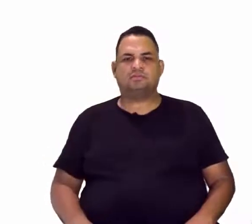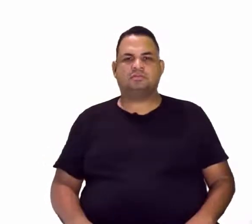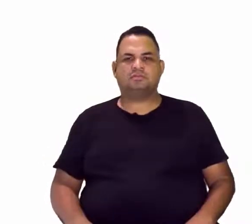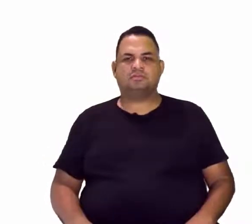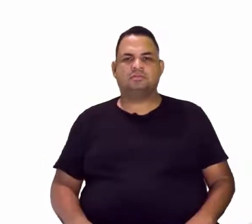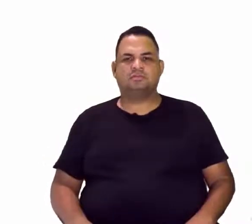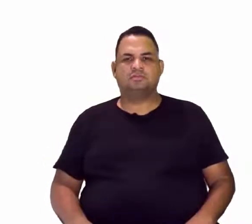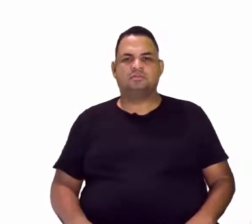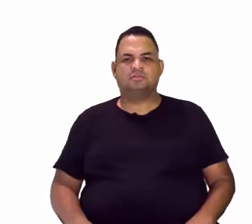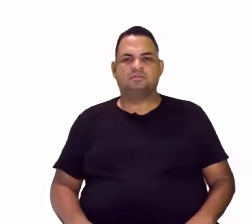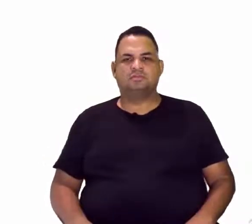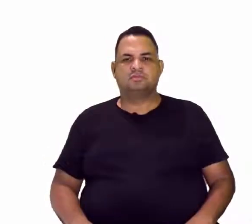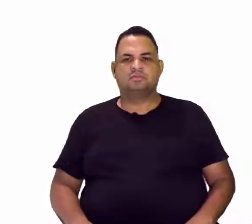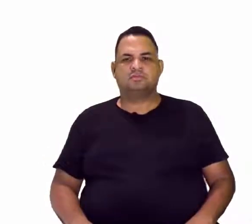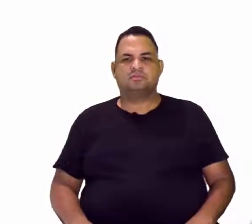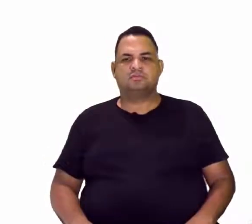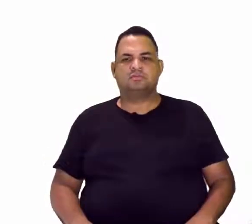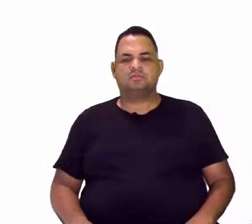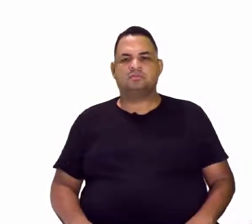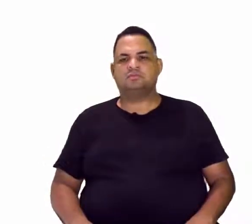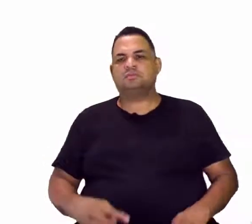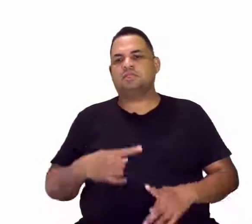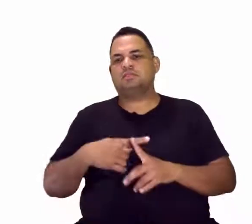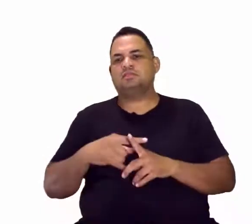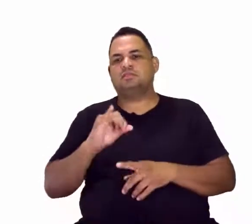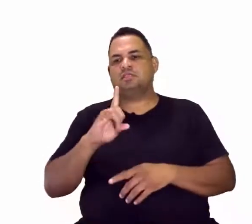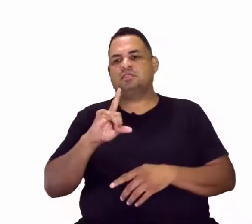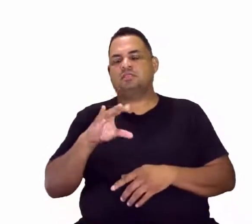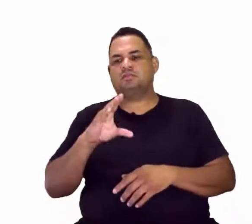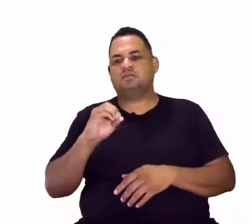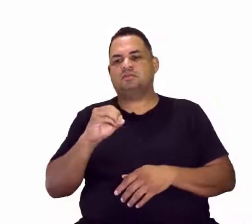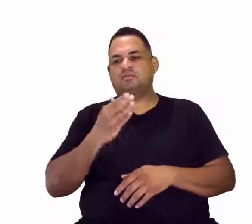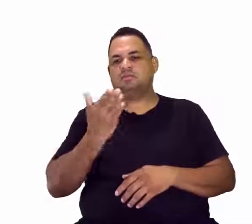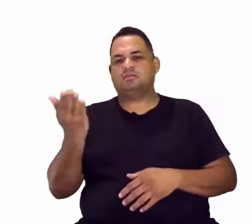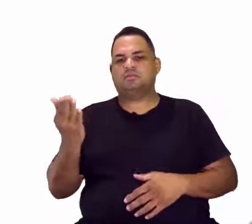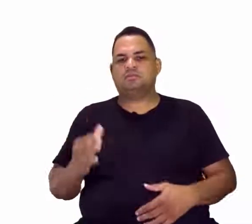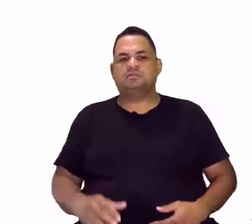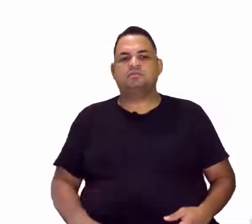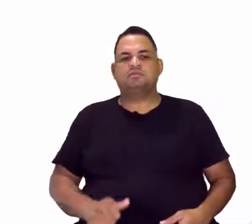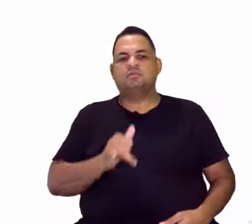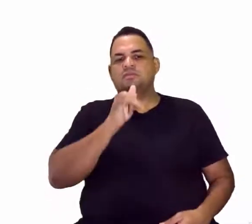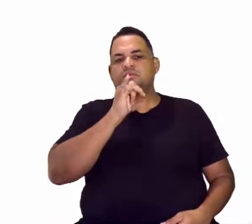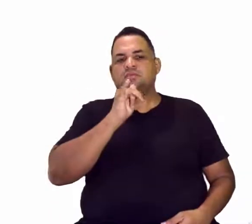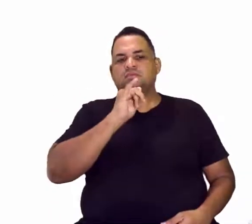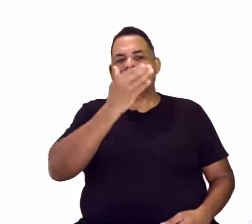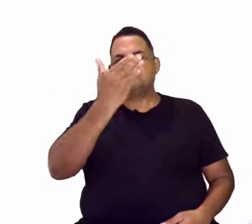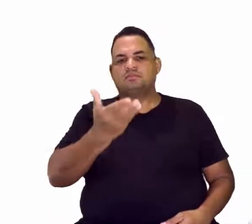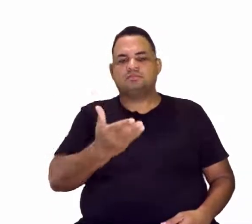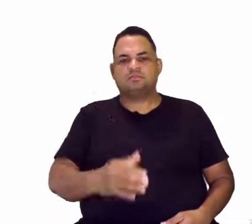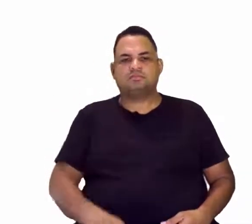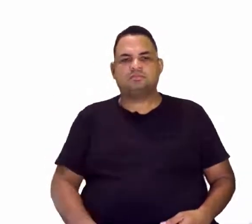ácido clorídrico. E aí, eu dei o nome do ácido. Olha os exemplos aqui.